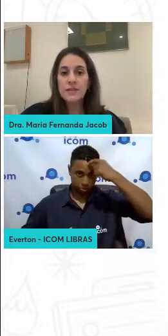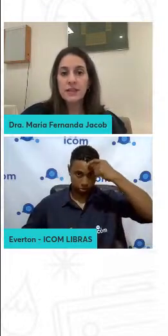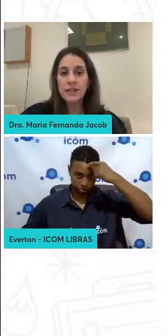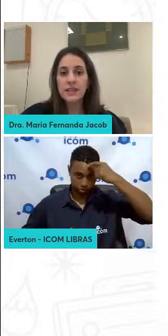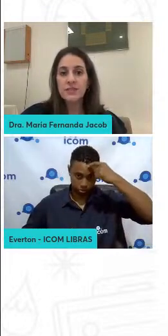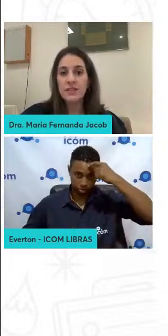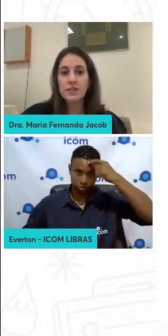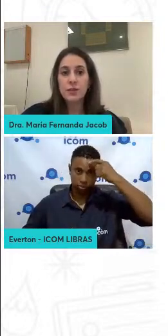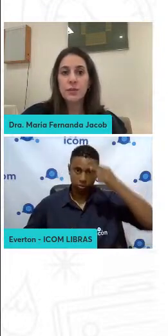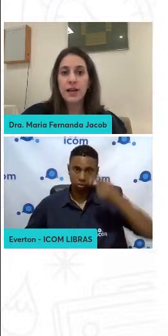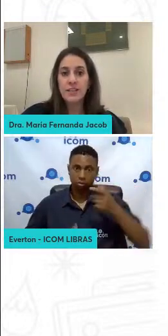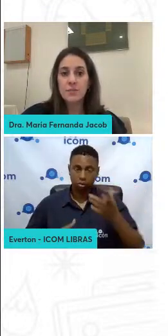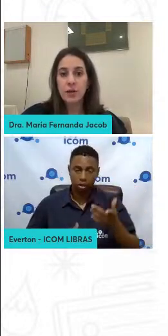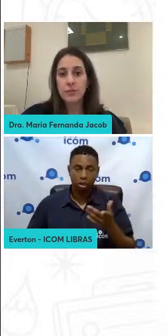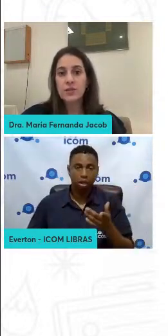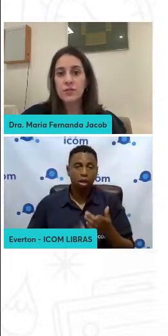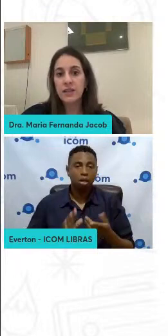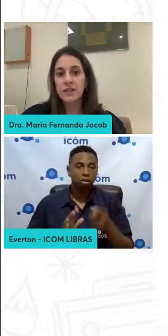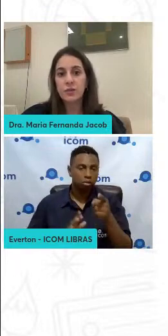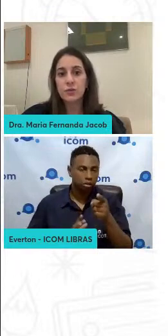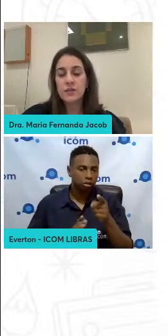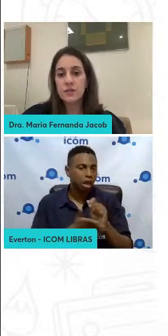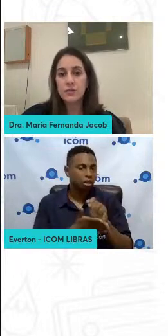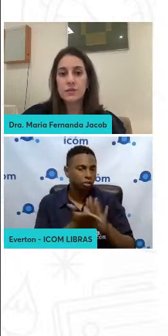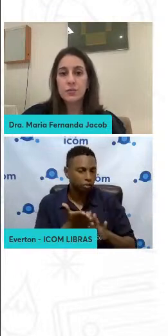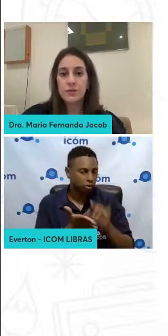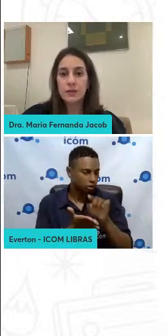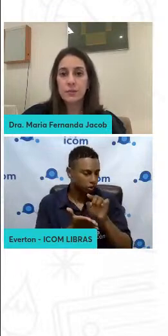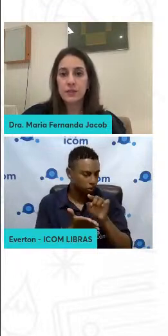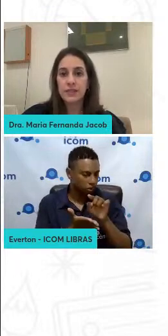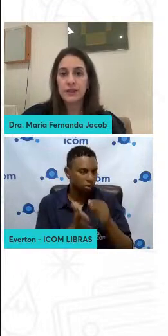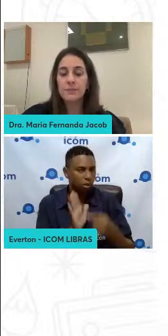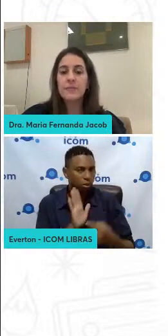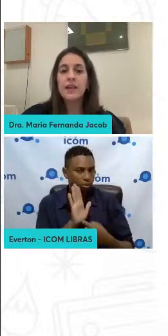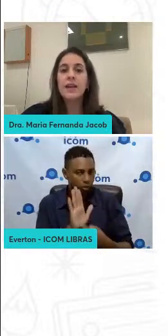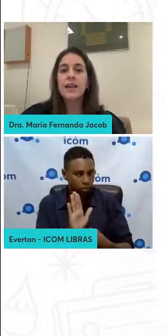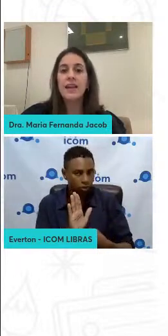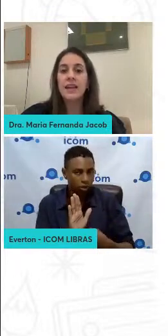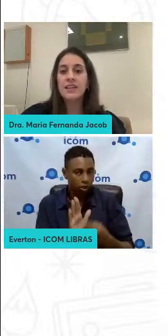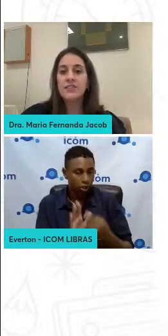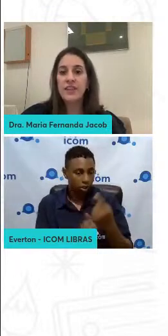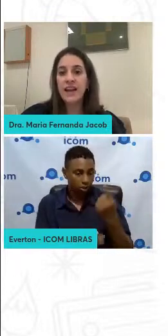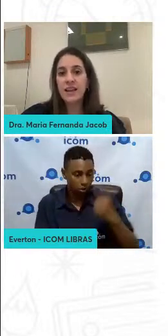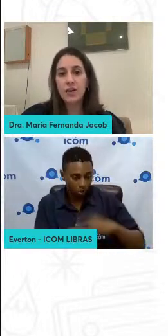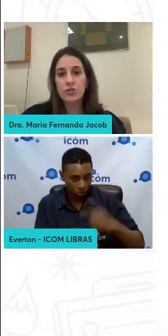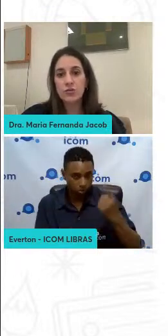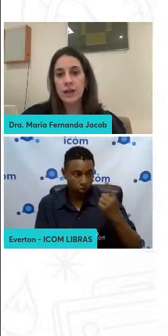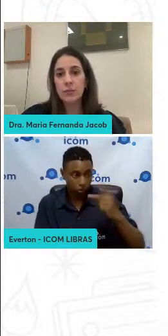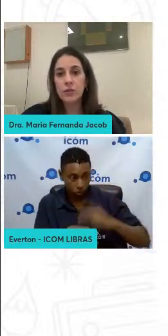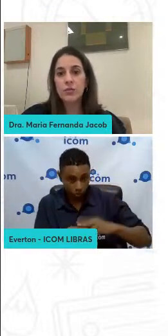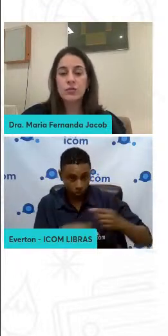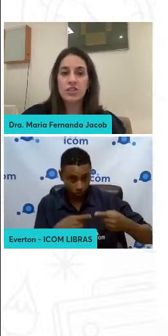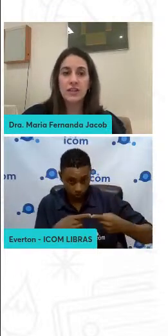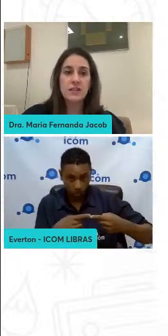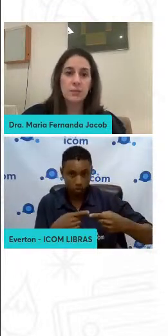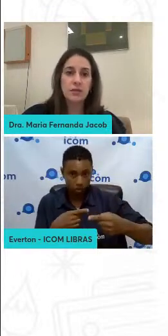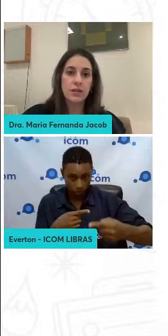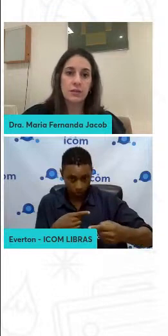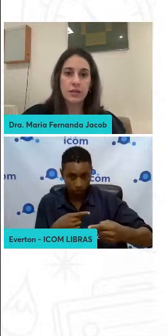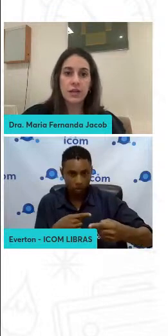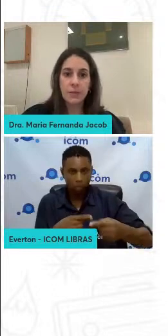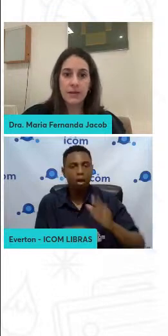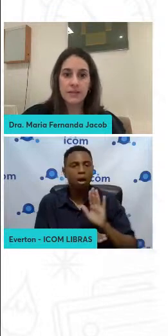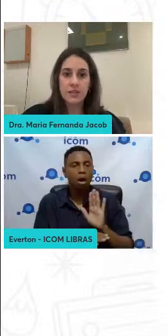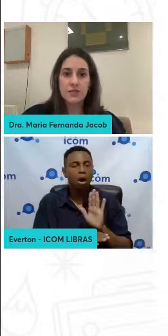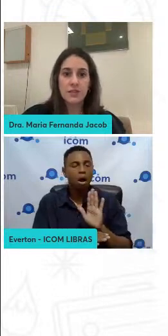ele mostra que a intervenção do Pilates, pelo menos feita 2 sessões por semana, ele vai ajudar muito no gerenciamento